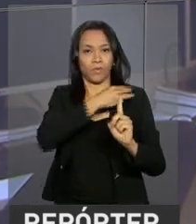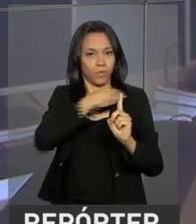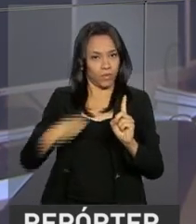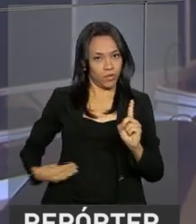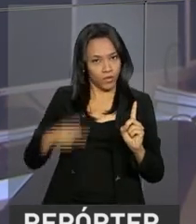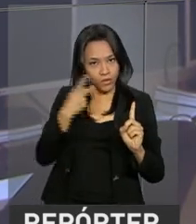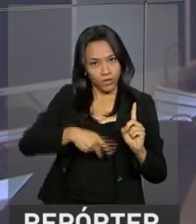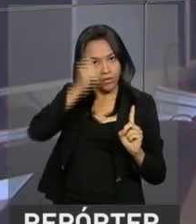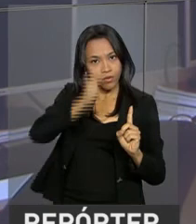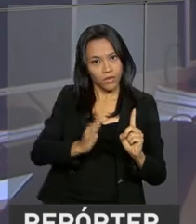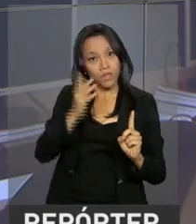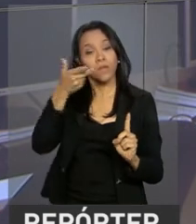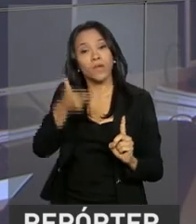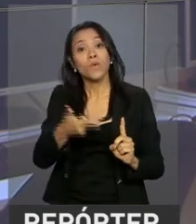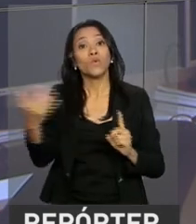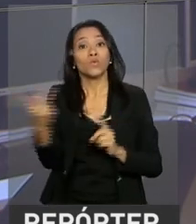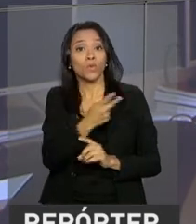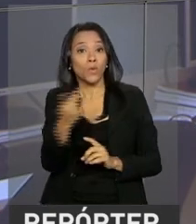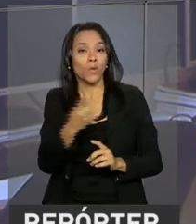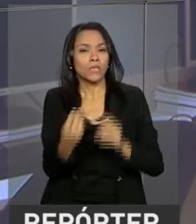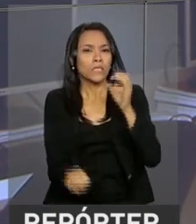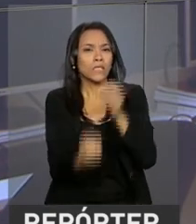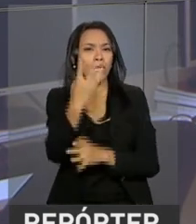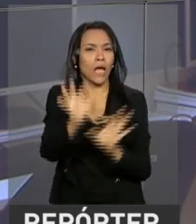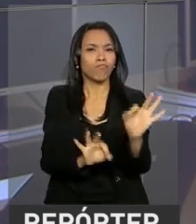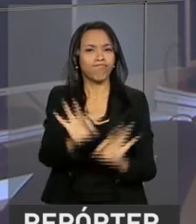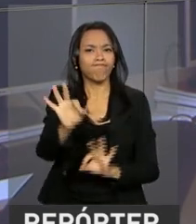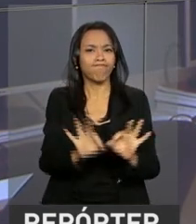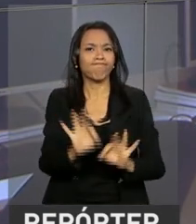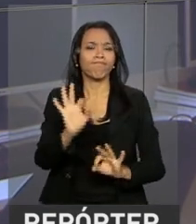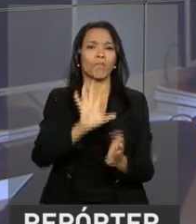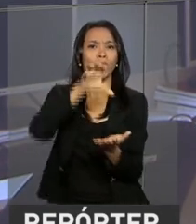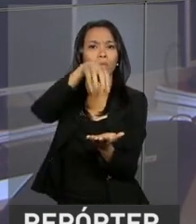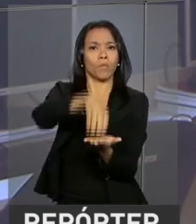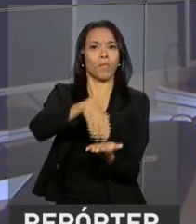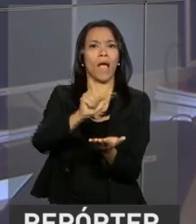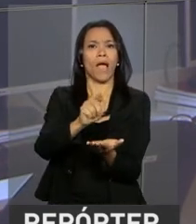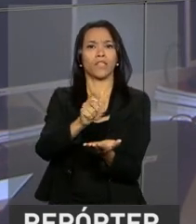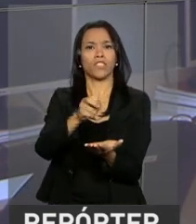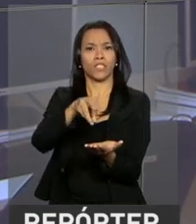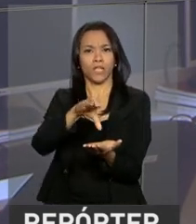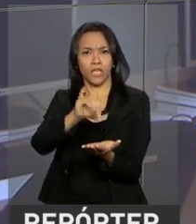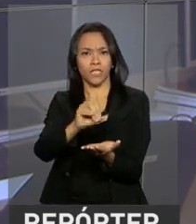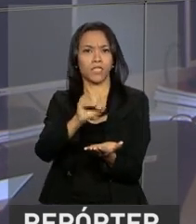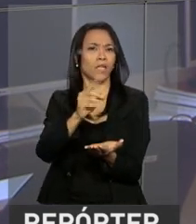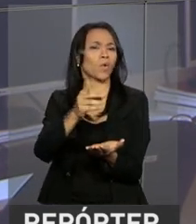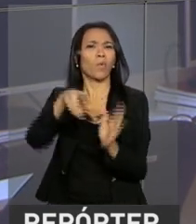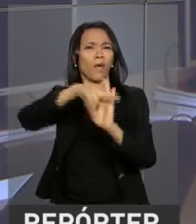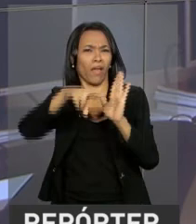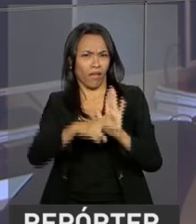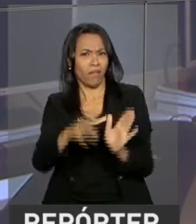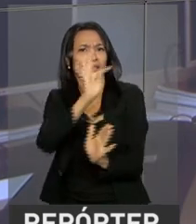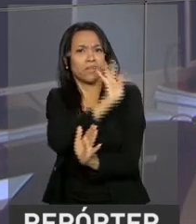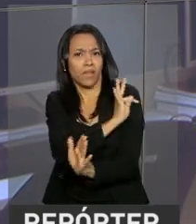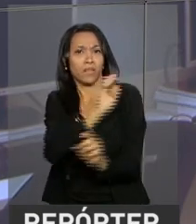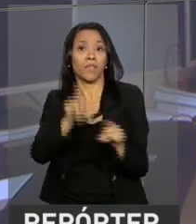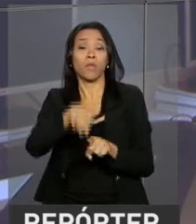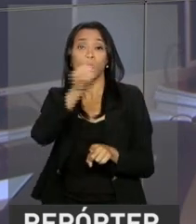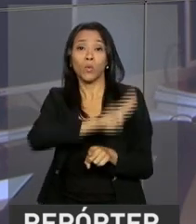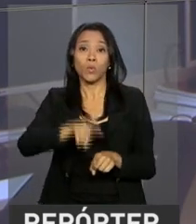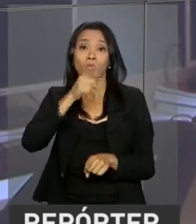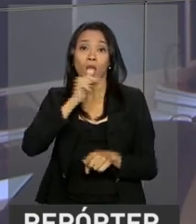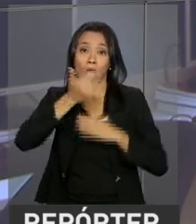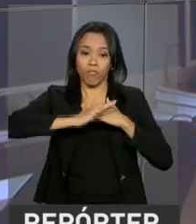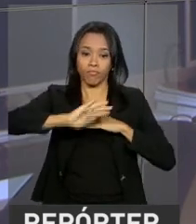países estudam ainda criar uma agência binacional de normas técnicas e também querem potencializar o uso de hidrovias que